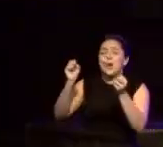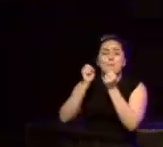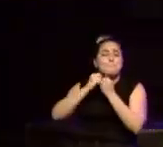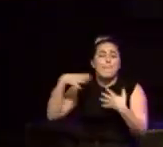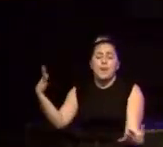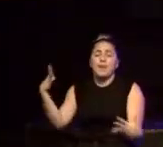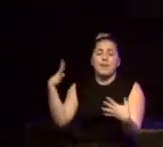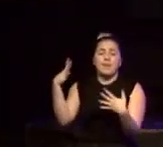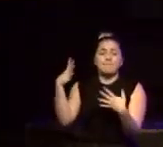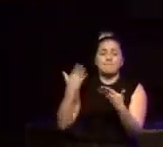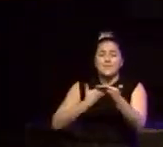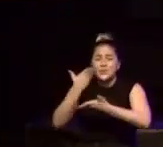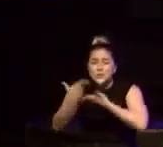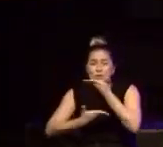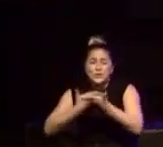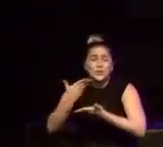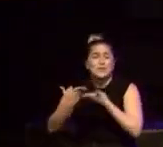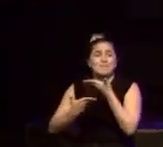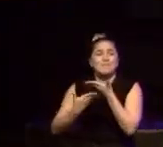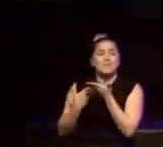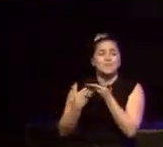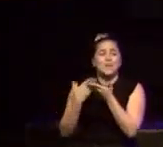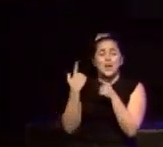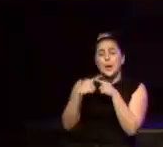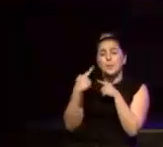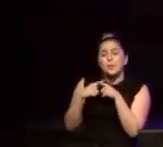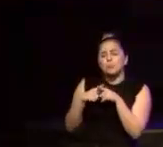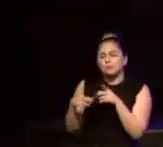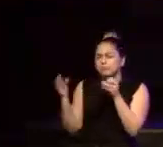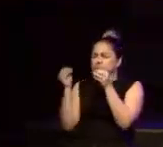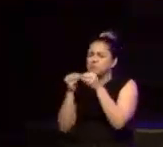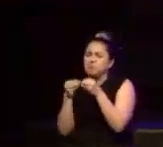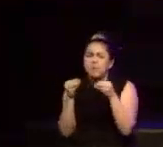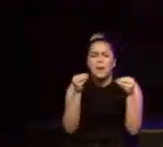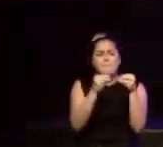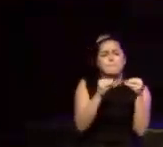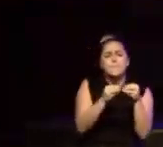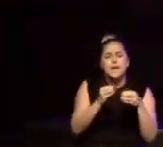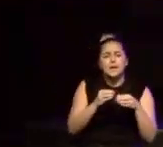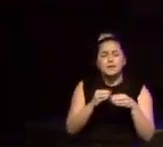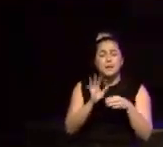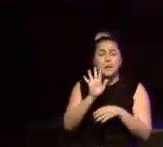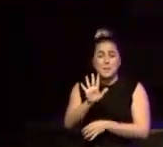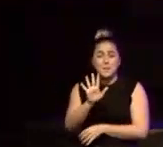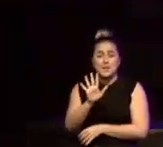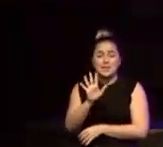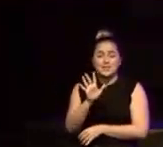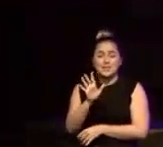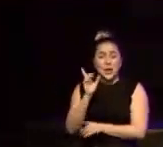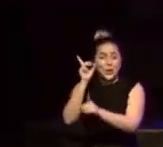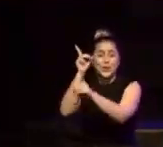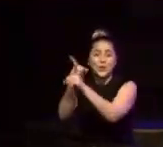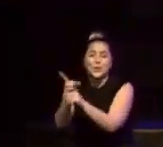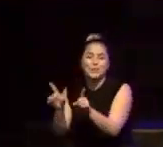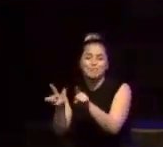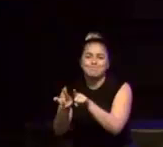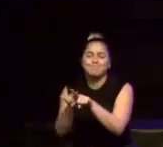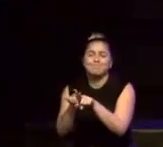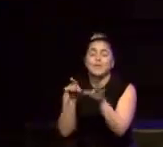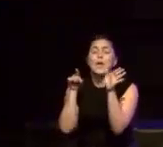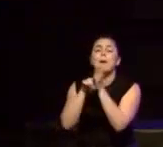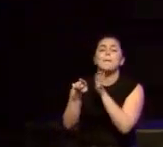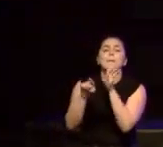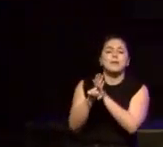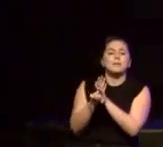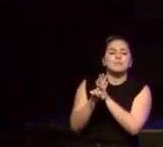puderam compartilhar, porque mesmo às vezes não sentando um do lado do outro, estão no mesmo ambiente, daqui a pouco vão descobrir. Então, a pergunta é